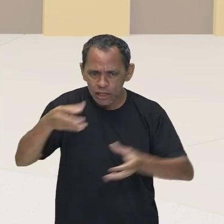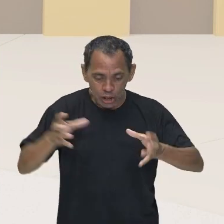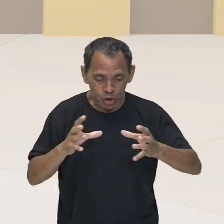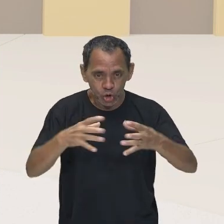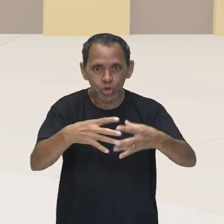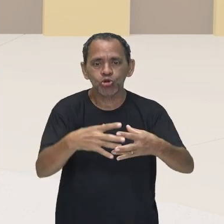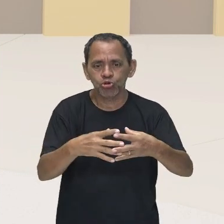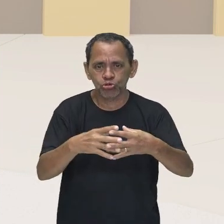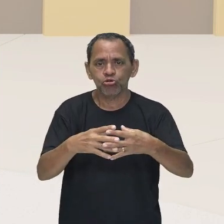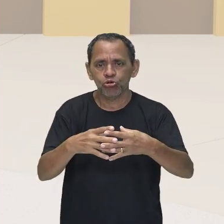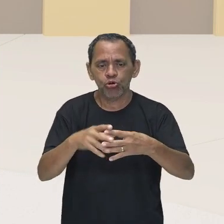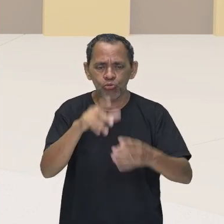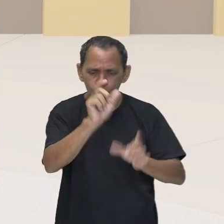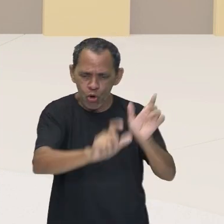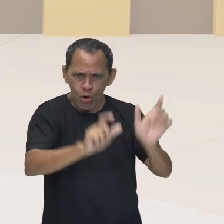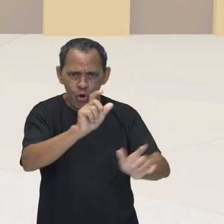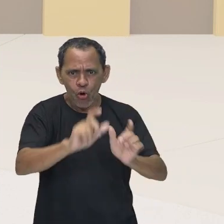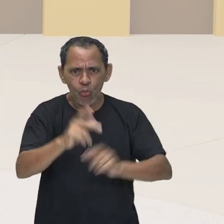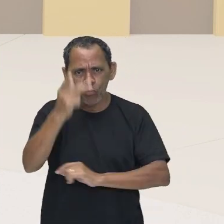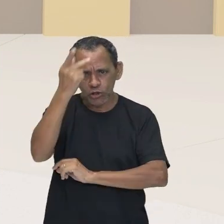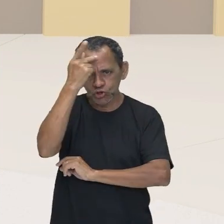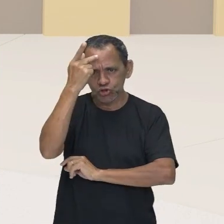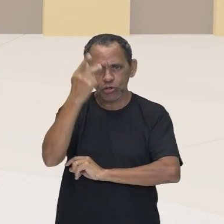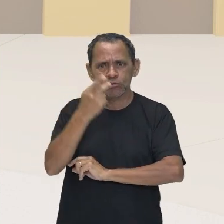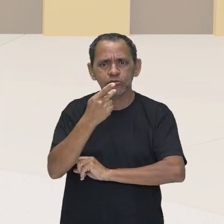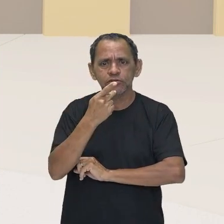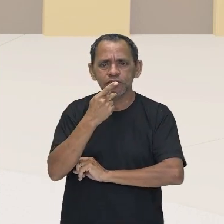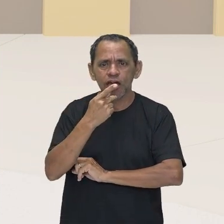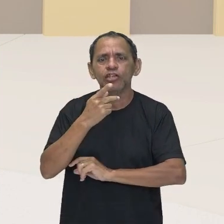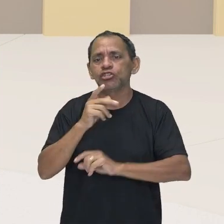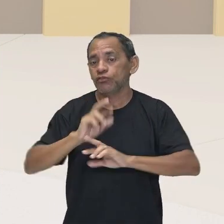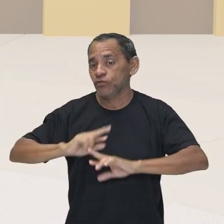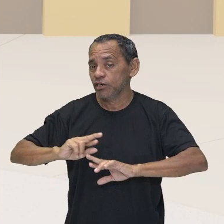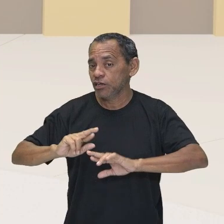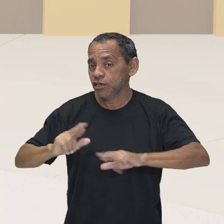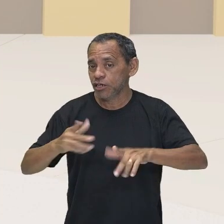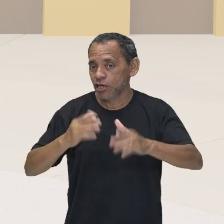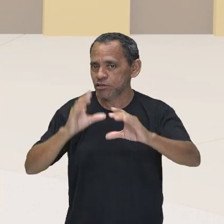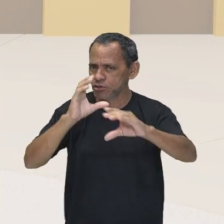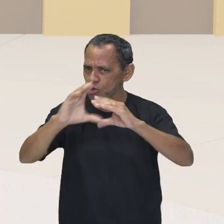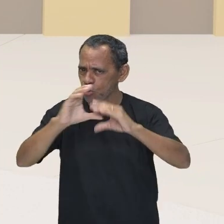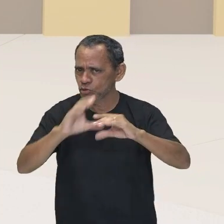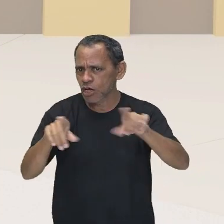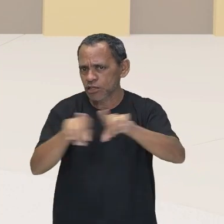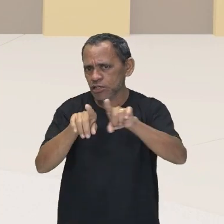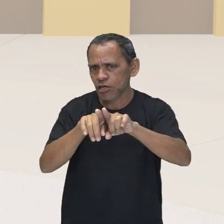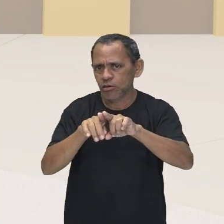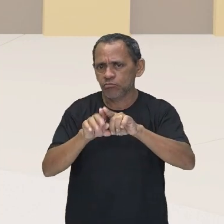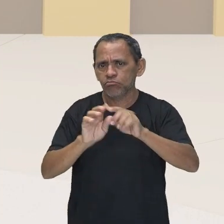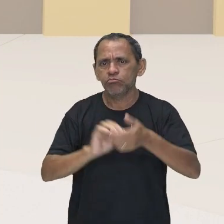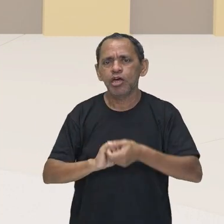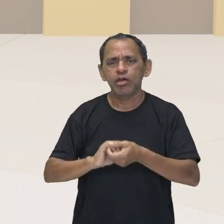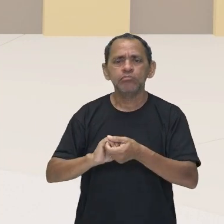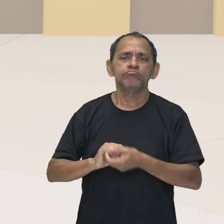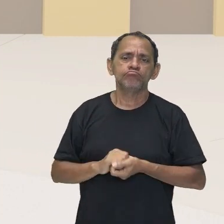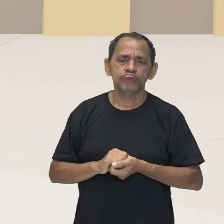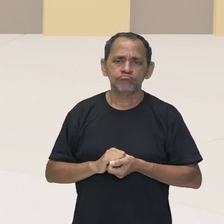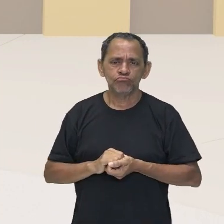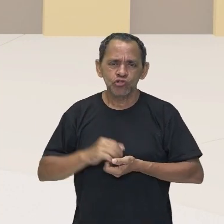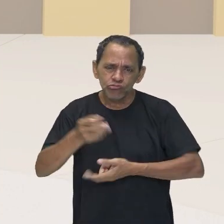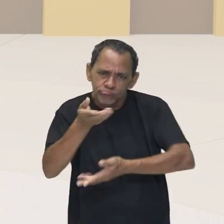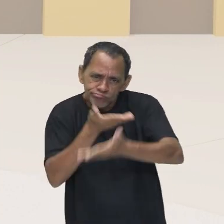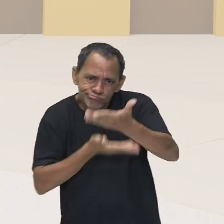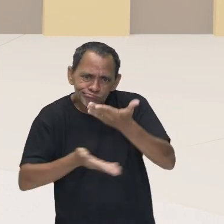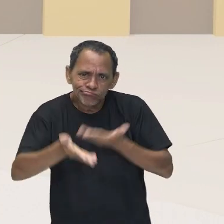com personalidades diferentes, saber se comunicar e tratar essas diferenças da